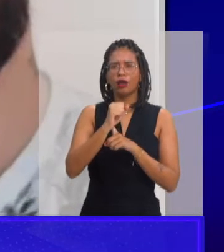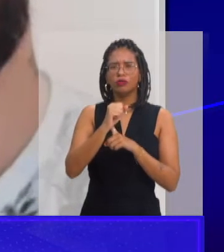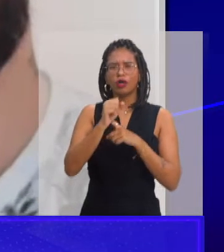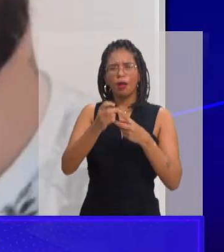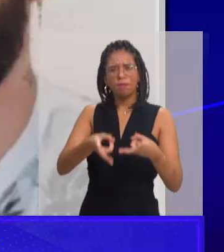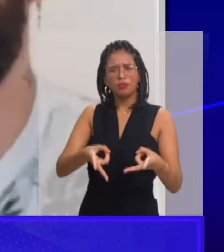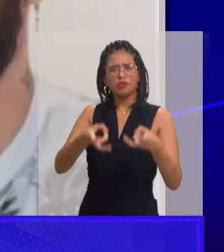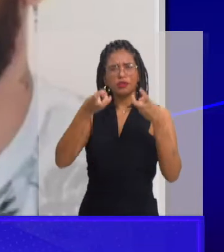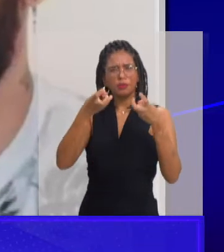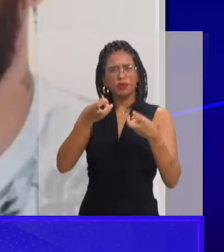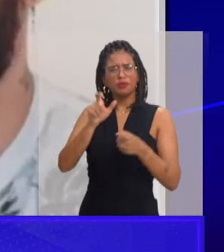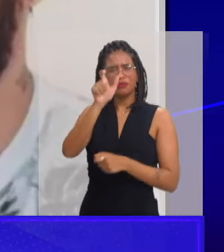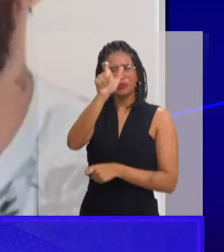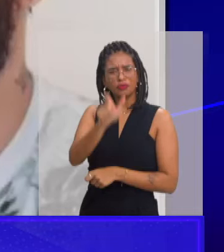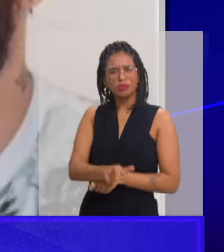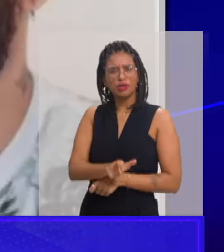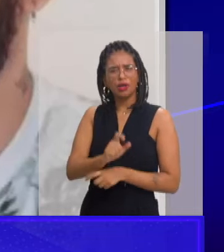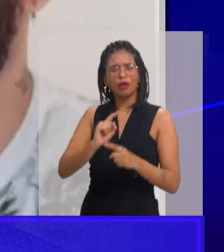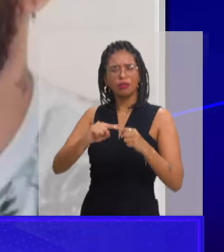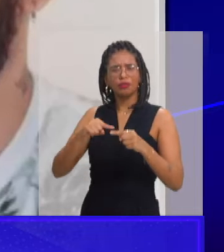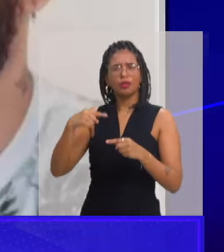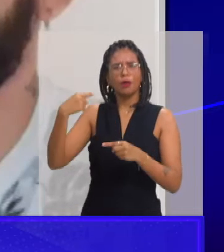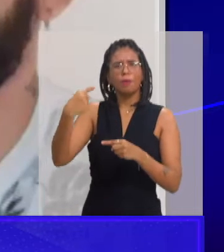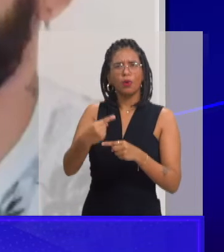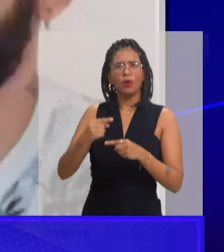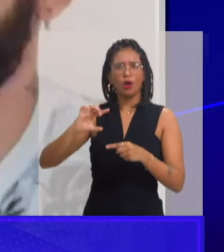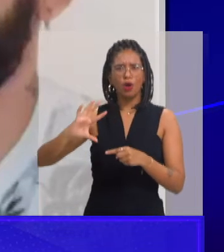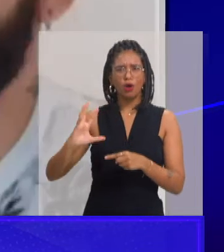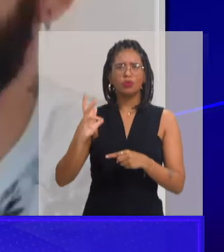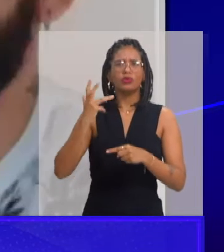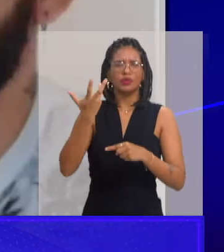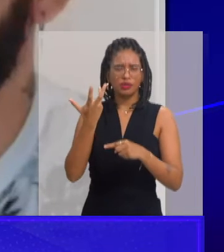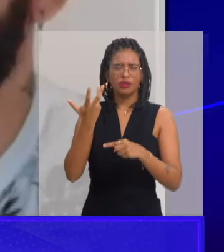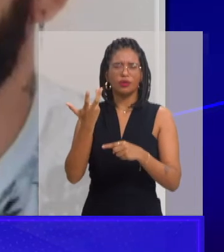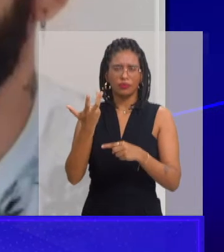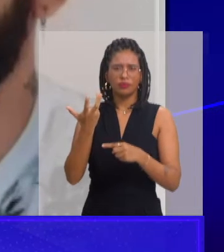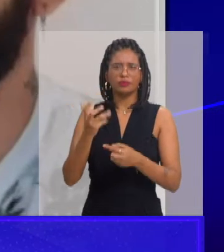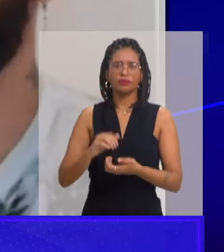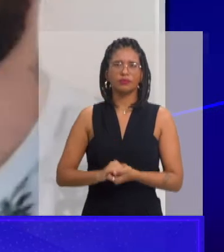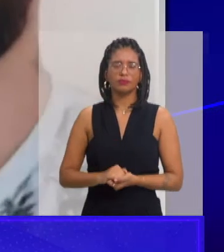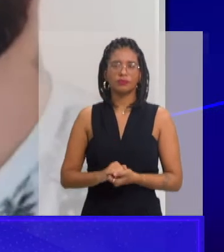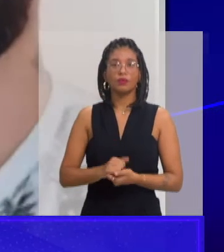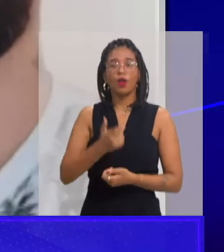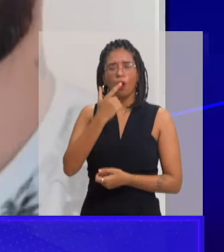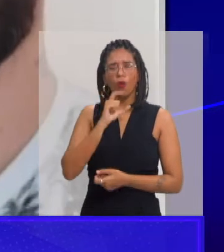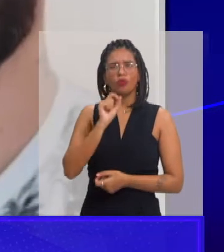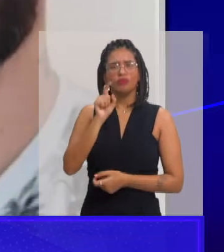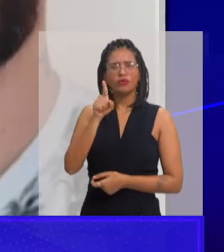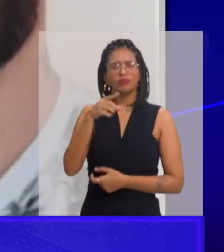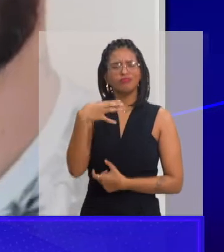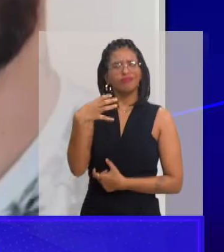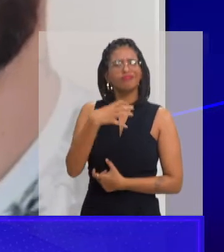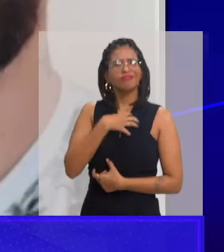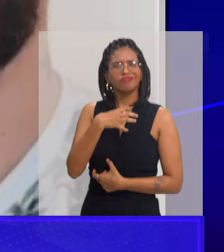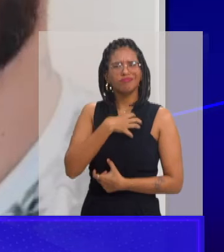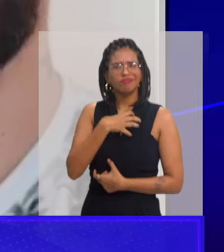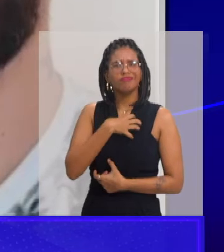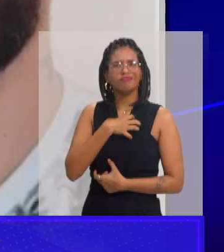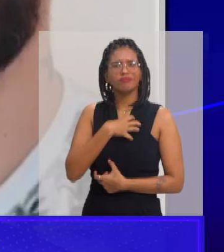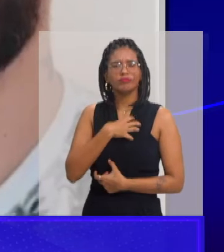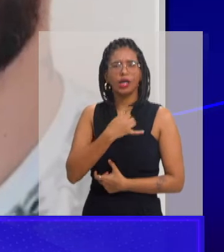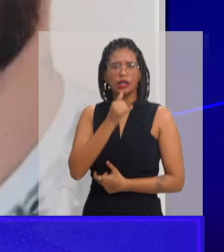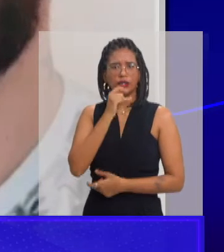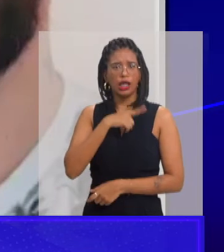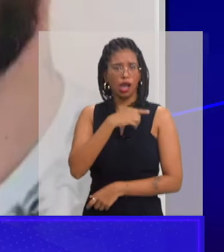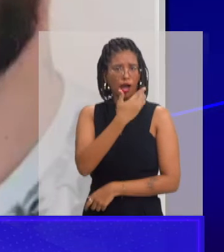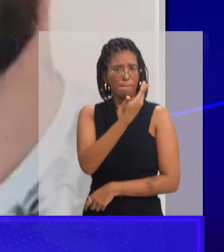exemplo, Jader, que os seus amigos, antes do acidente, a sociedade em geral, te via, e